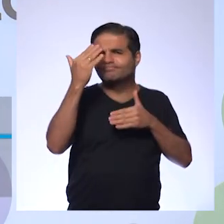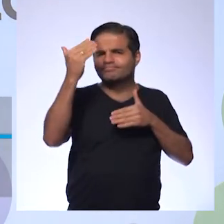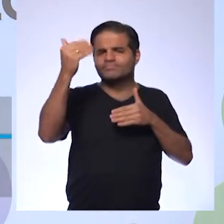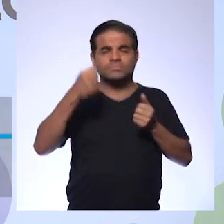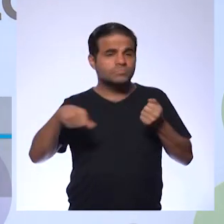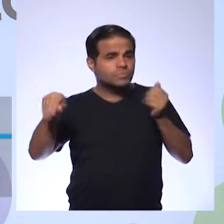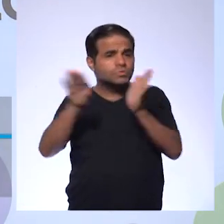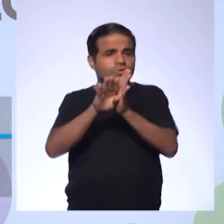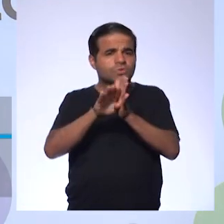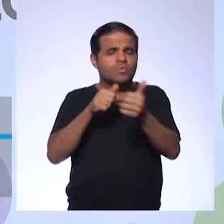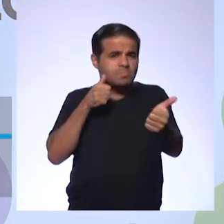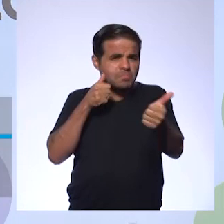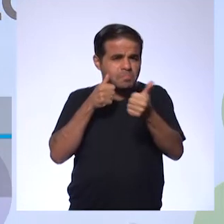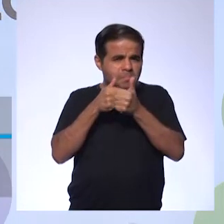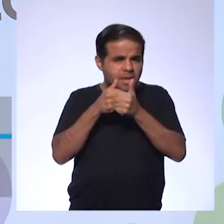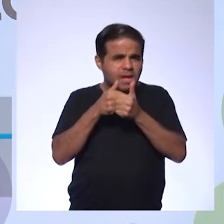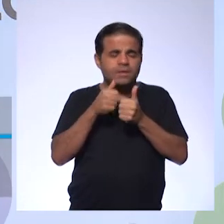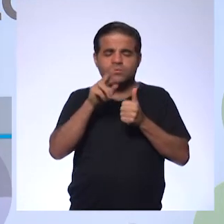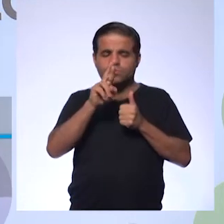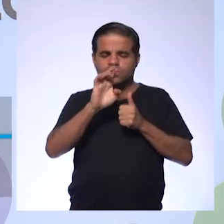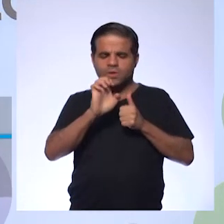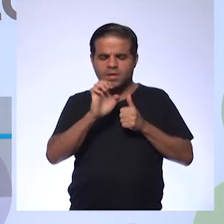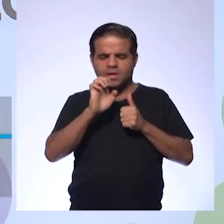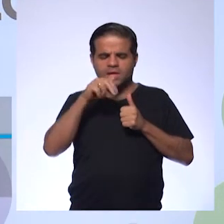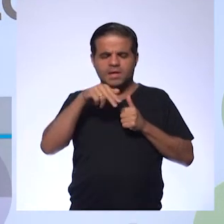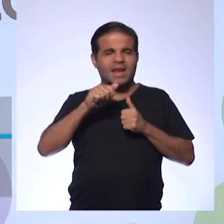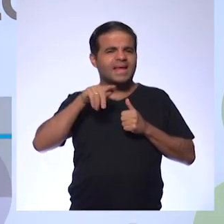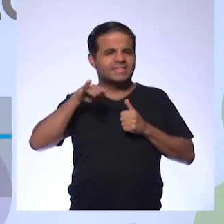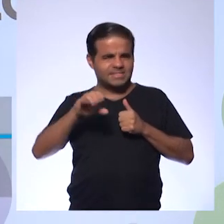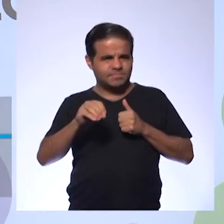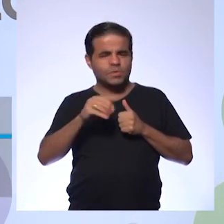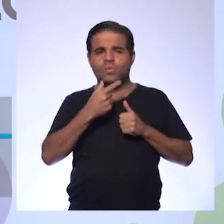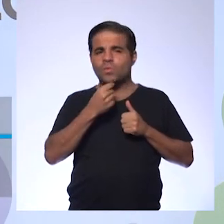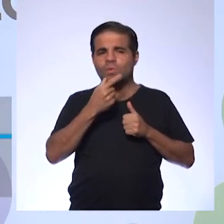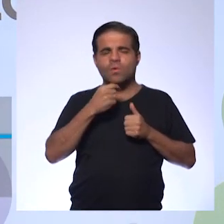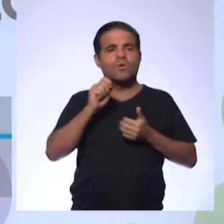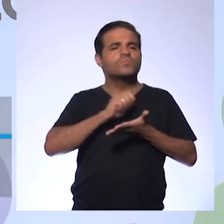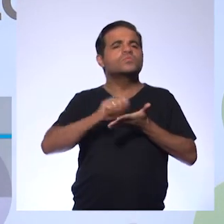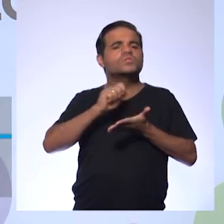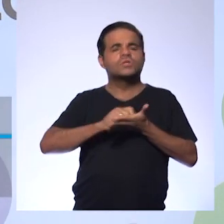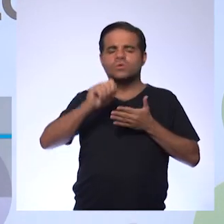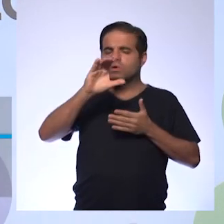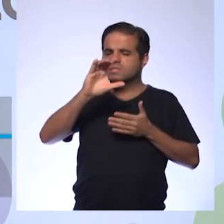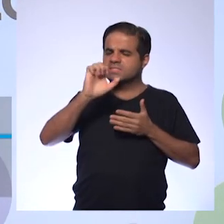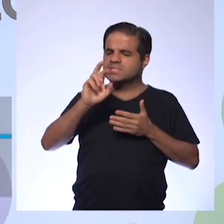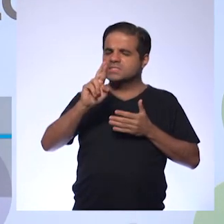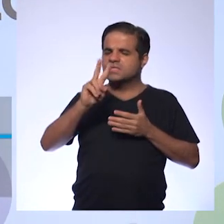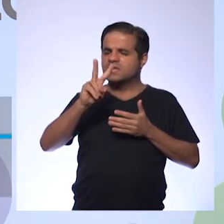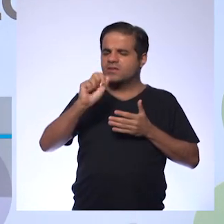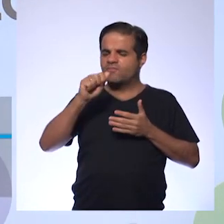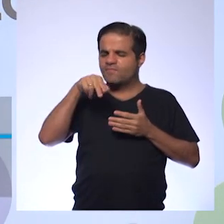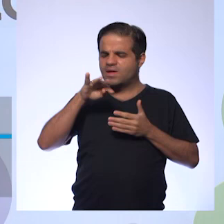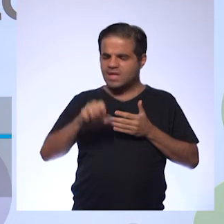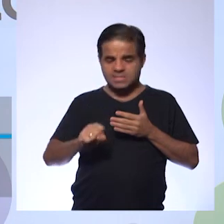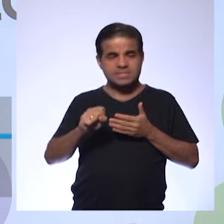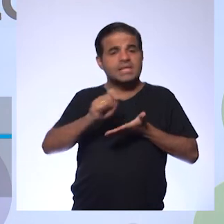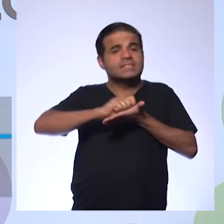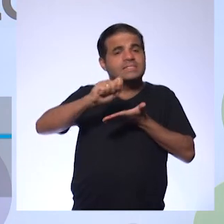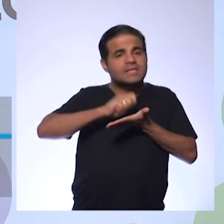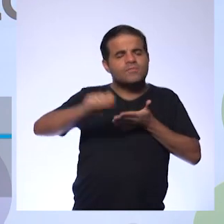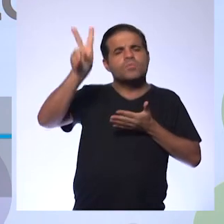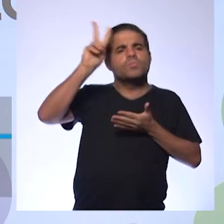chegou perto do Renascimento, um escritor chamado Cervantes, ele escreveu uma